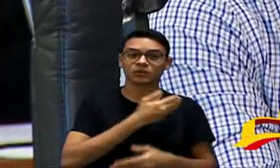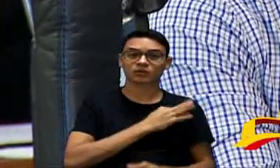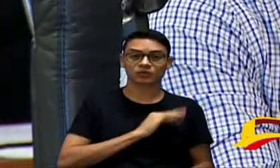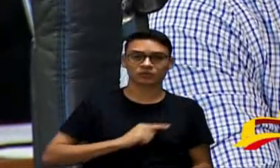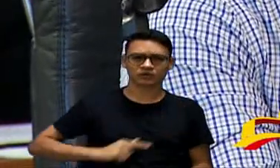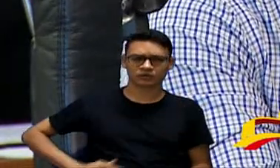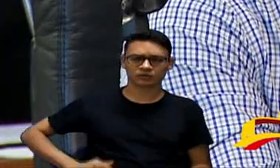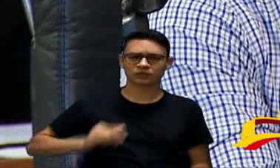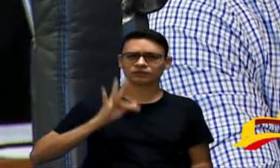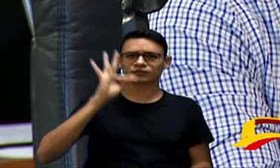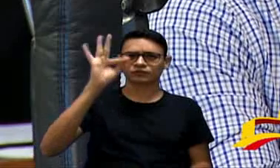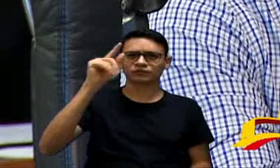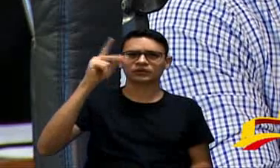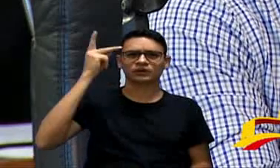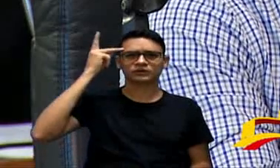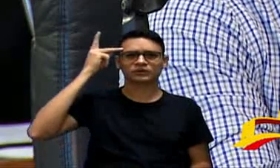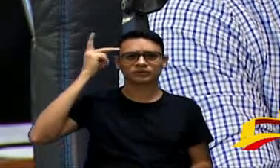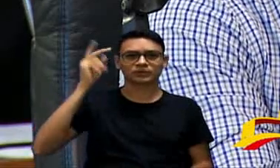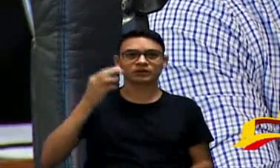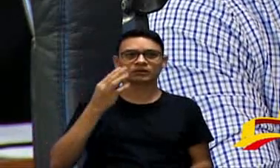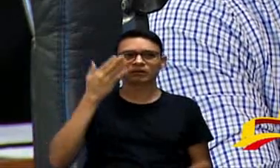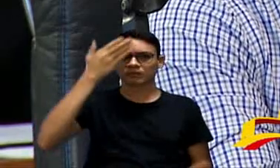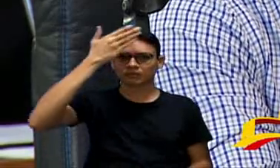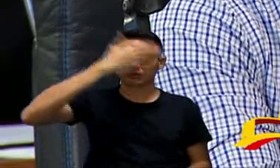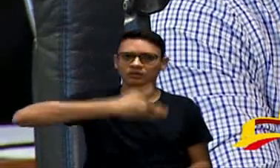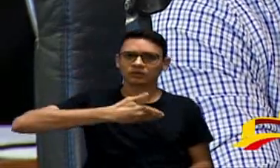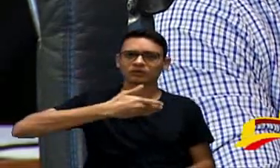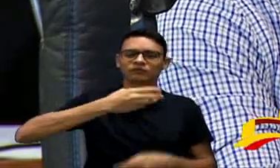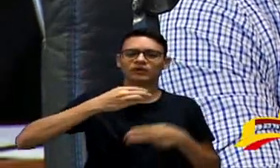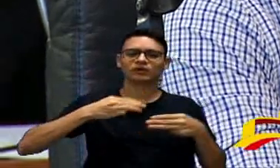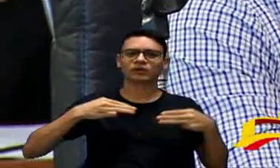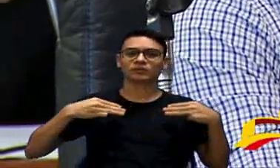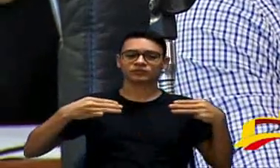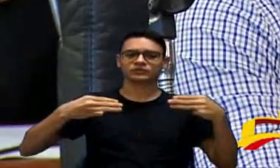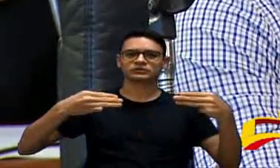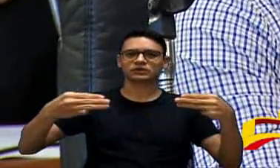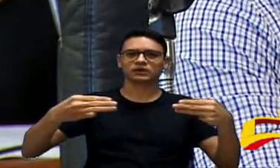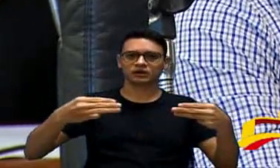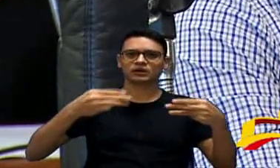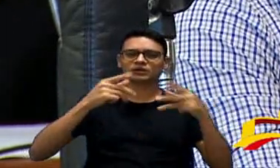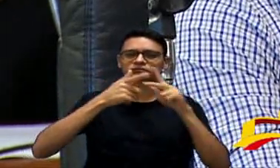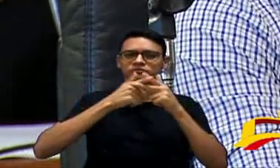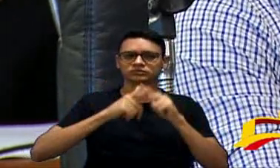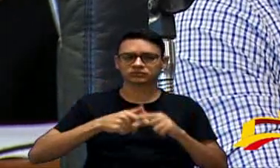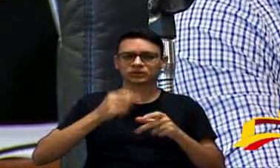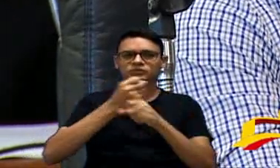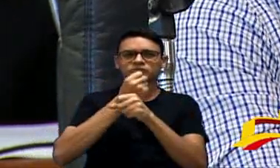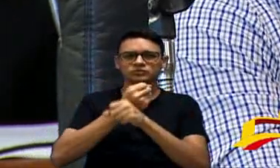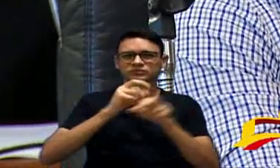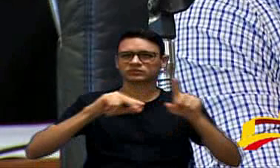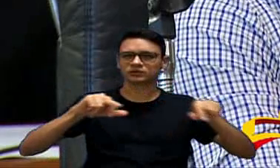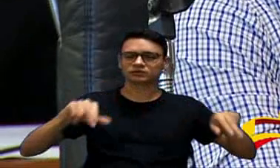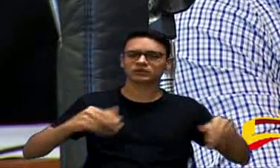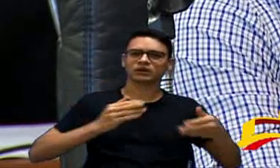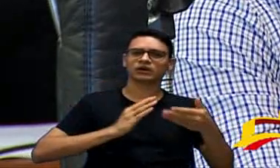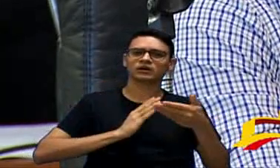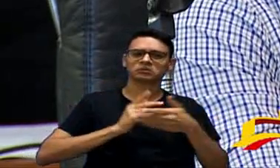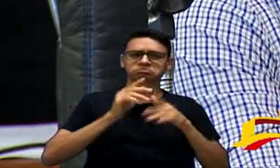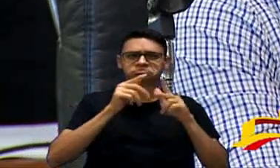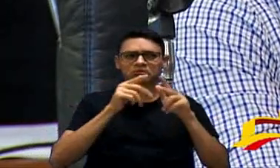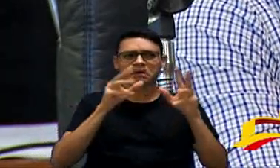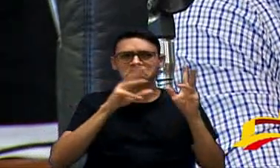ser humano, um homem que mostrou que veio no Ministério da Infraestrutura, merecido esse reconhecimento aqui pela essa Casa de Leis.